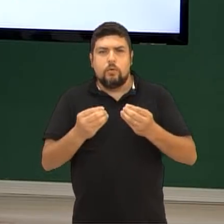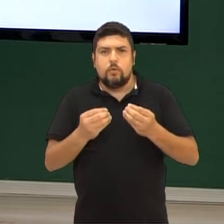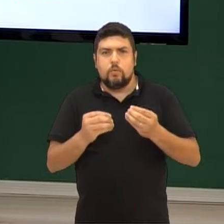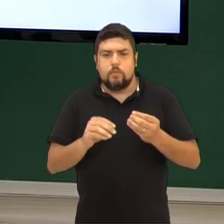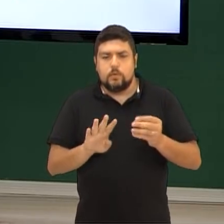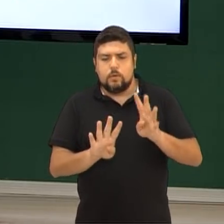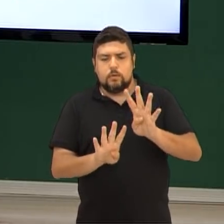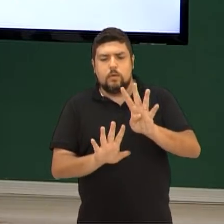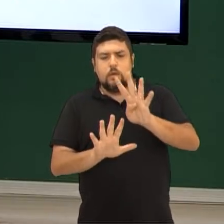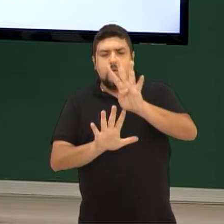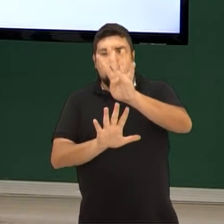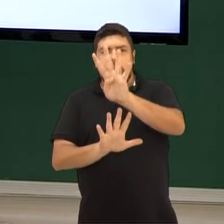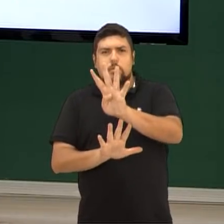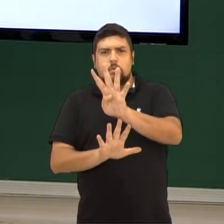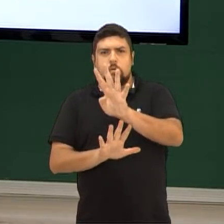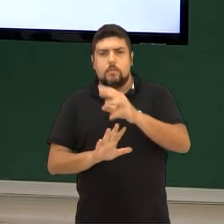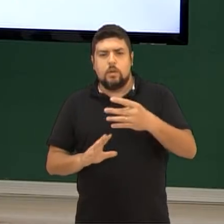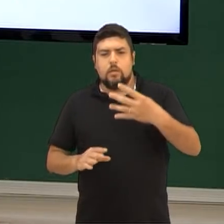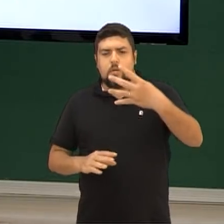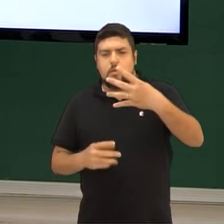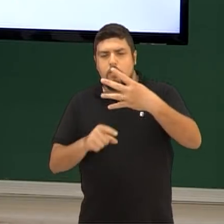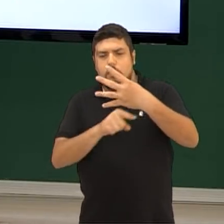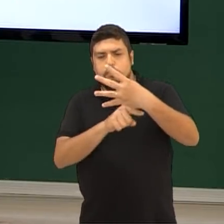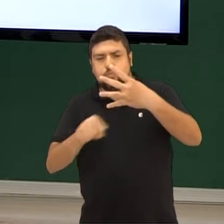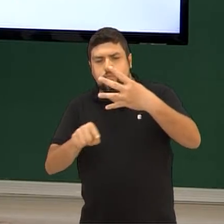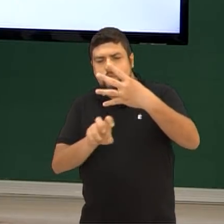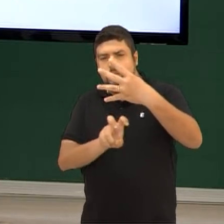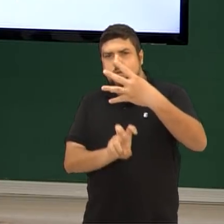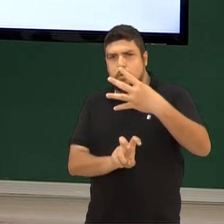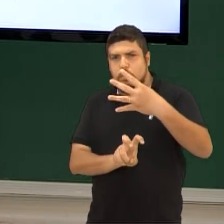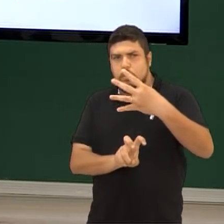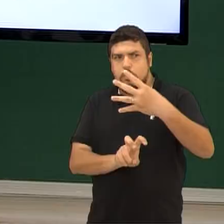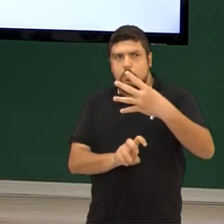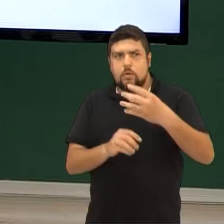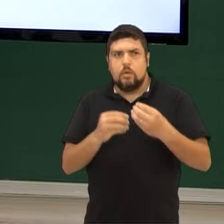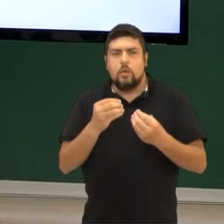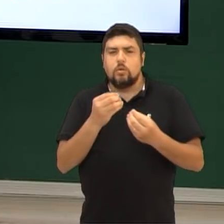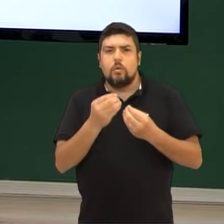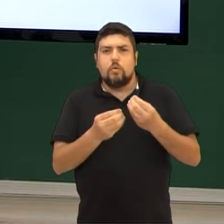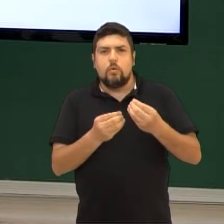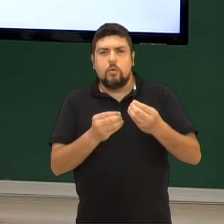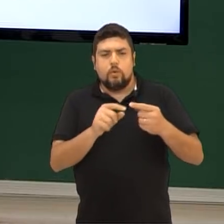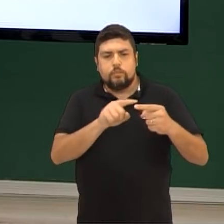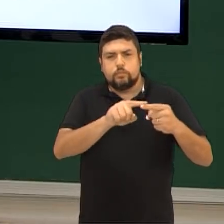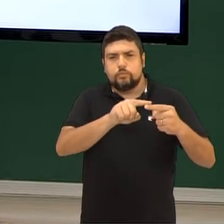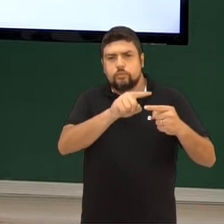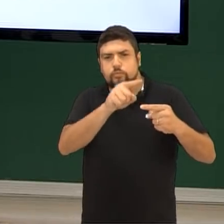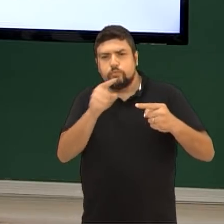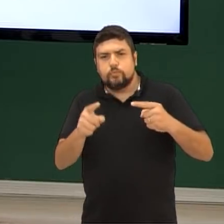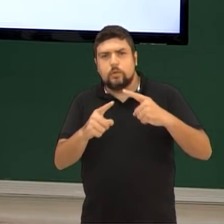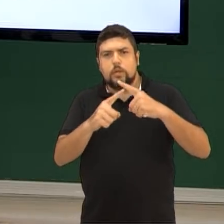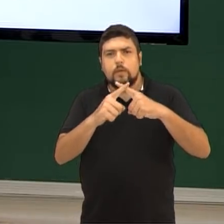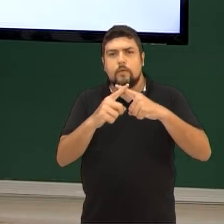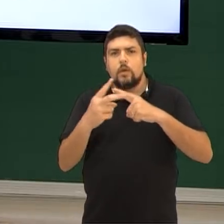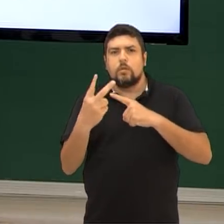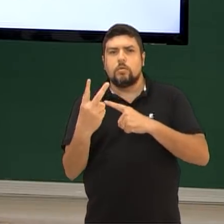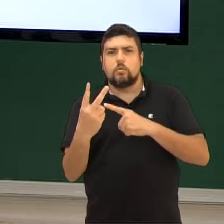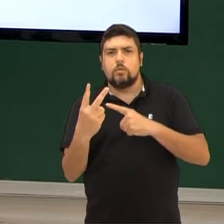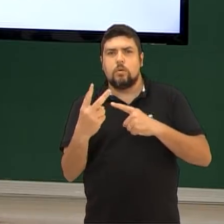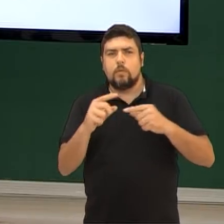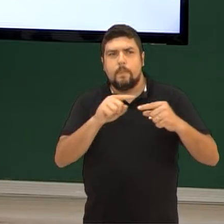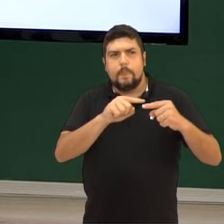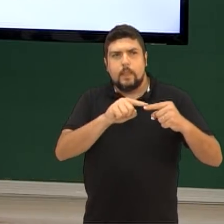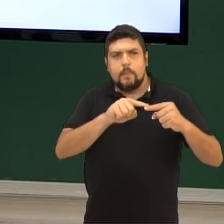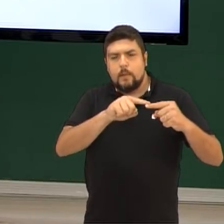denominador. Você vai duplicar ele para chegar na forma de porcentagem, para deixar ele